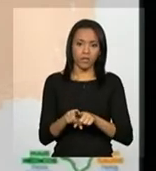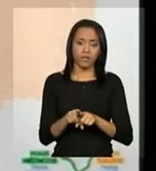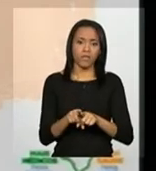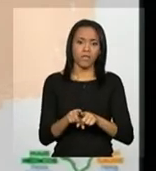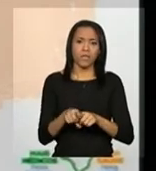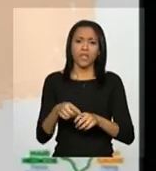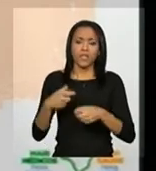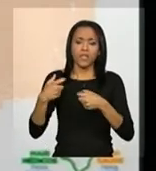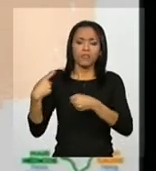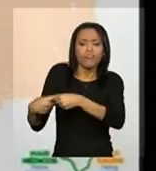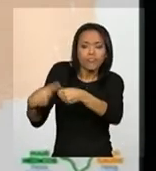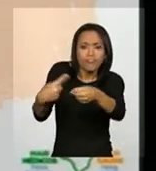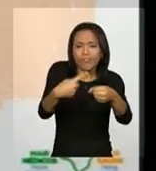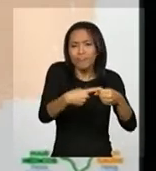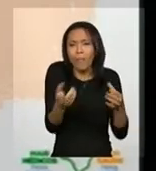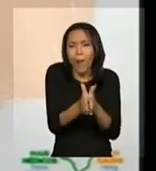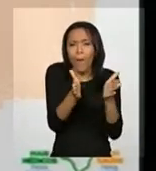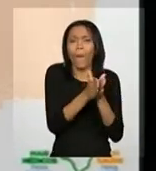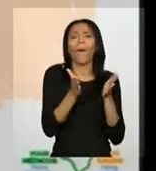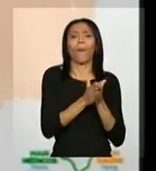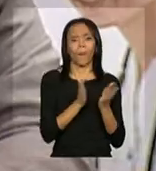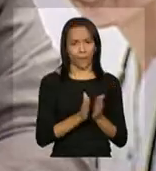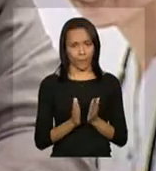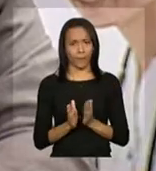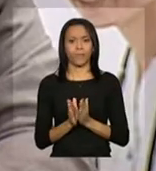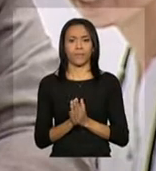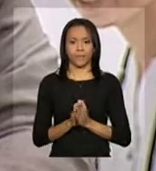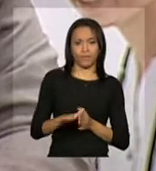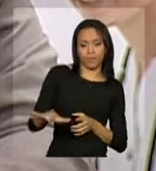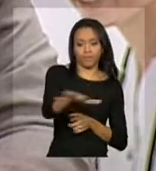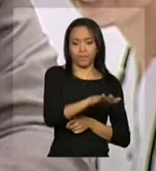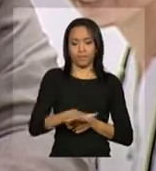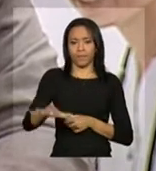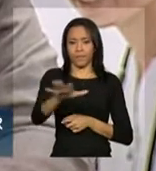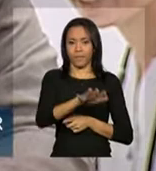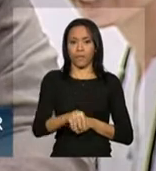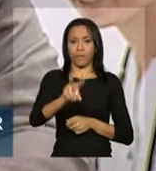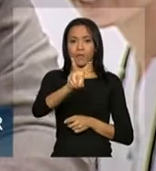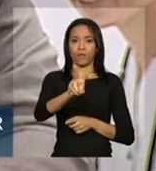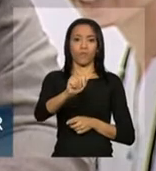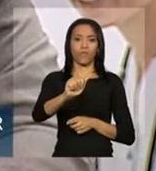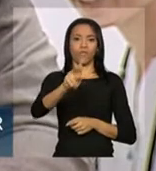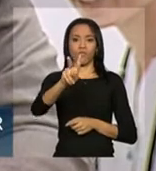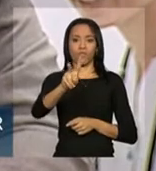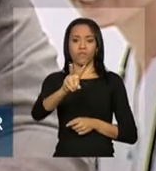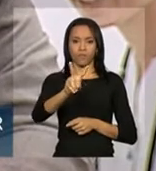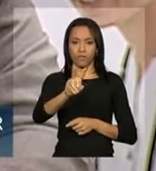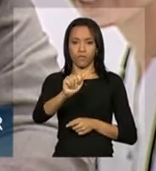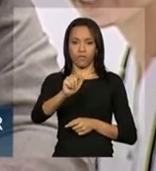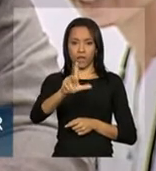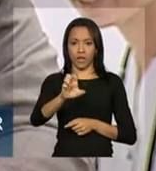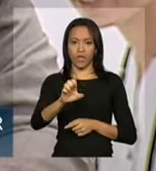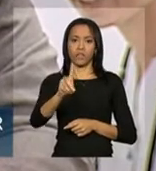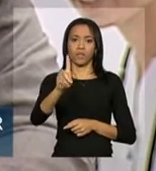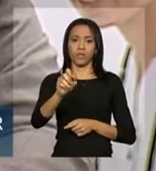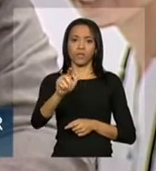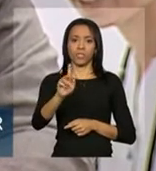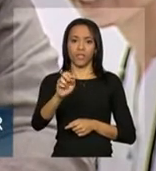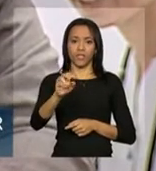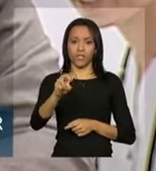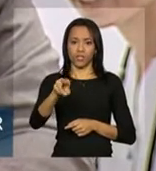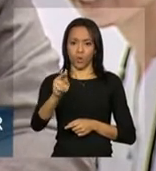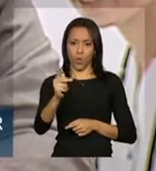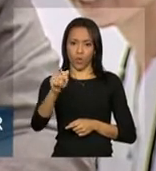extrema pobreza uma boa parte na região do chamado Vale do Jequitinhonha e três eh três